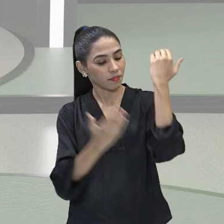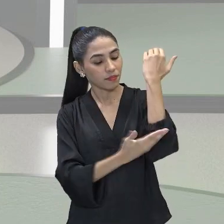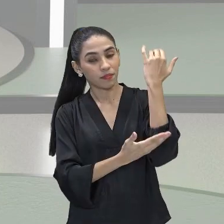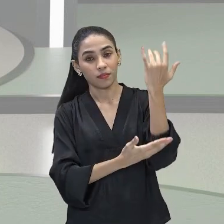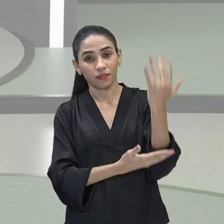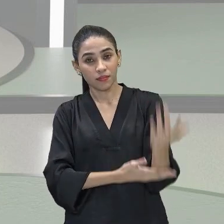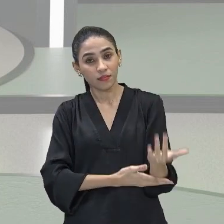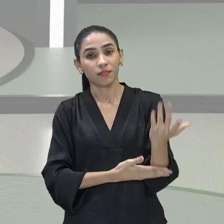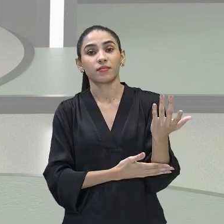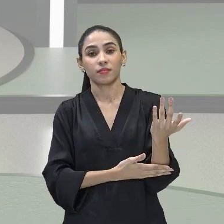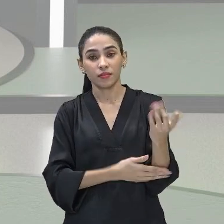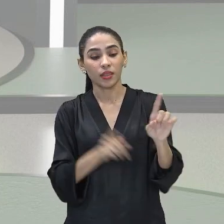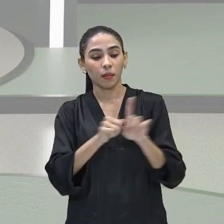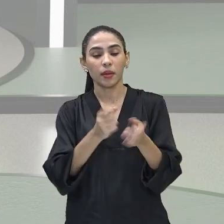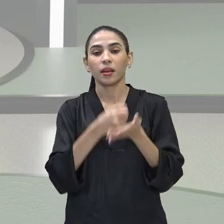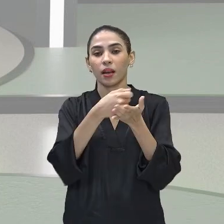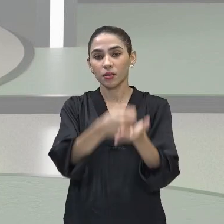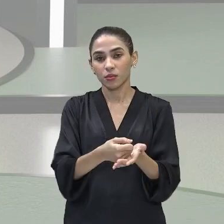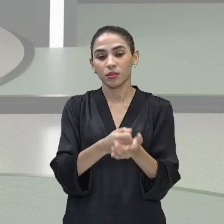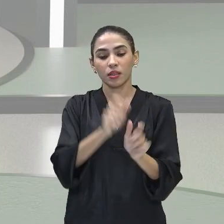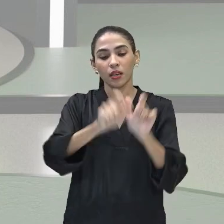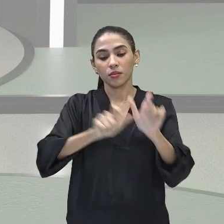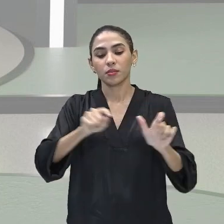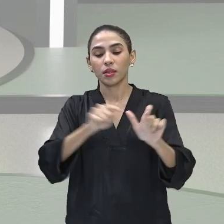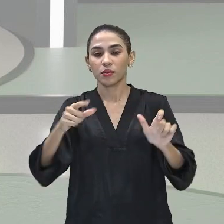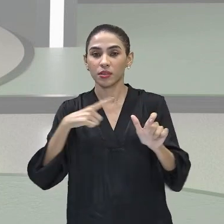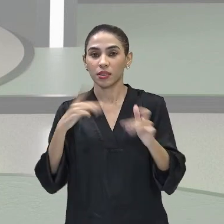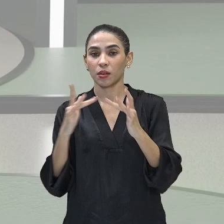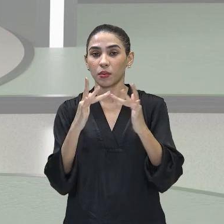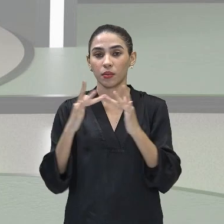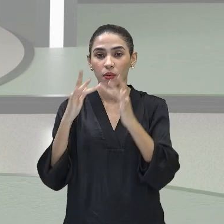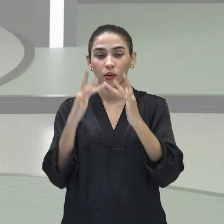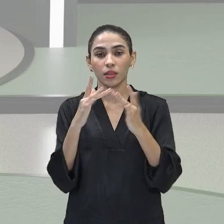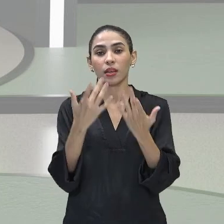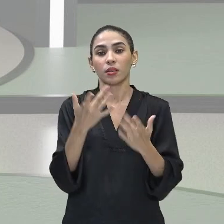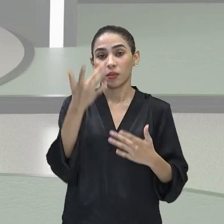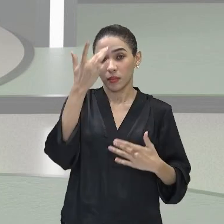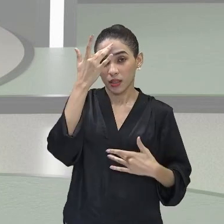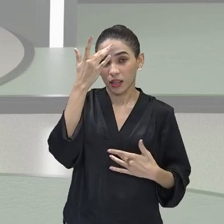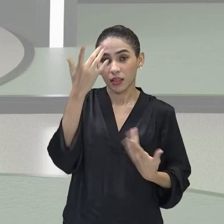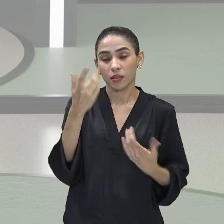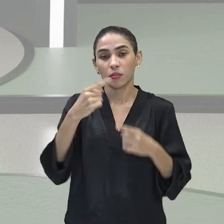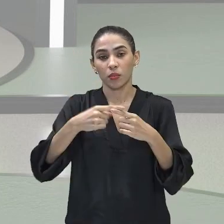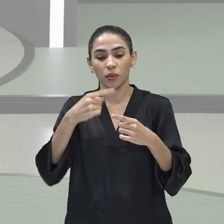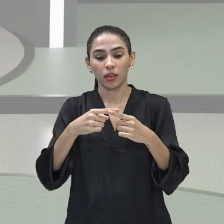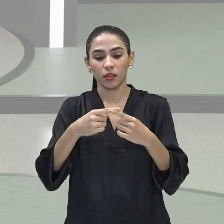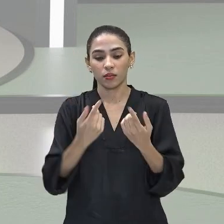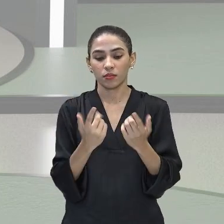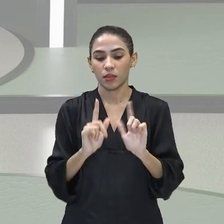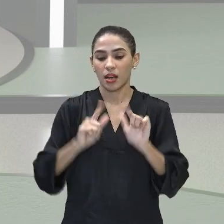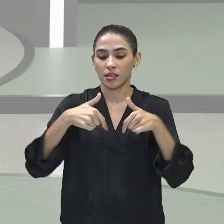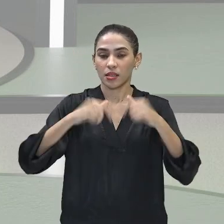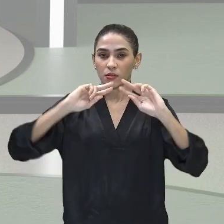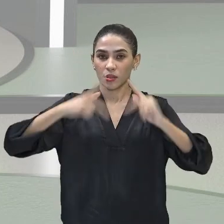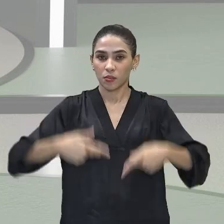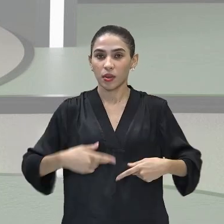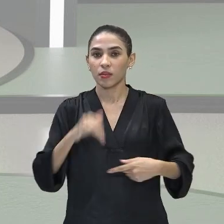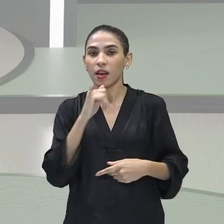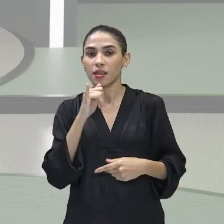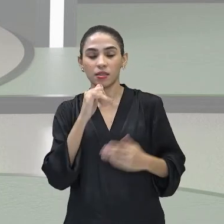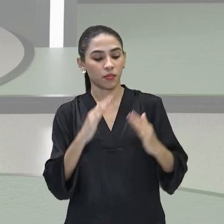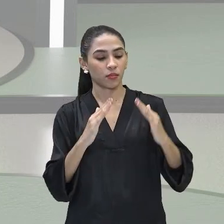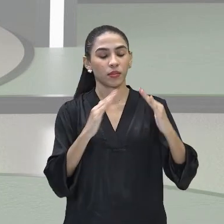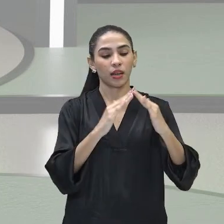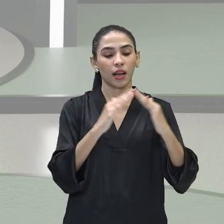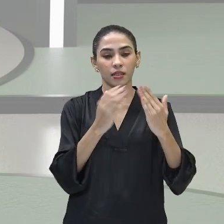infelizmente, né, ele contribui para que as pessoas tenham ali o contato com a doença, né? Porque quando o ser humano chega ali mais próximo